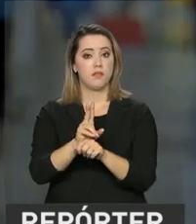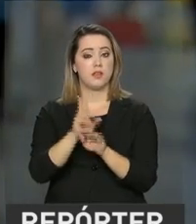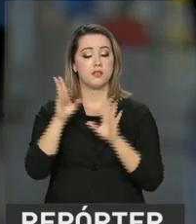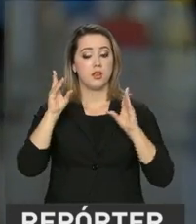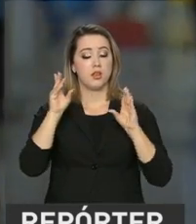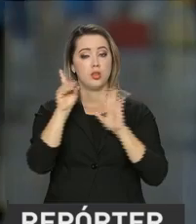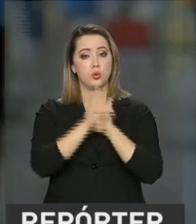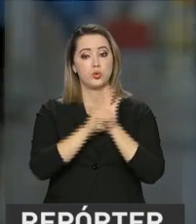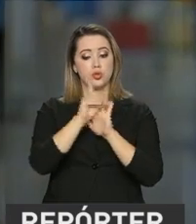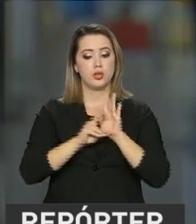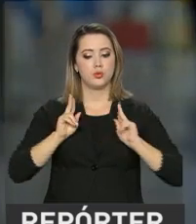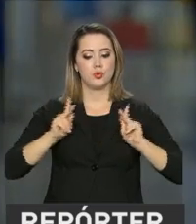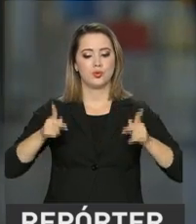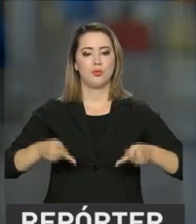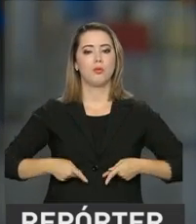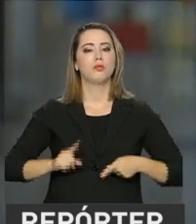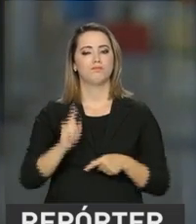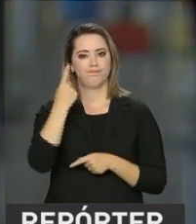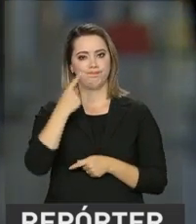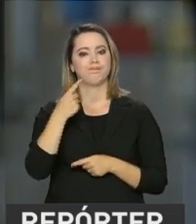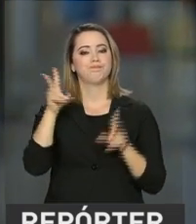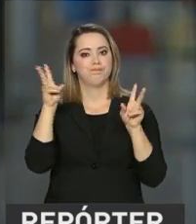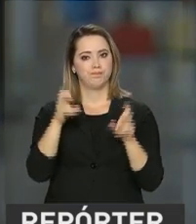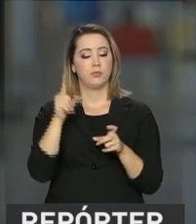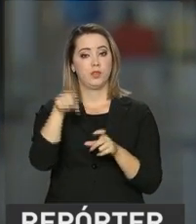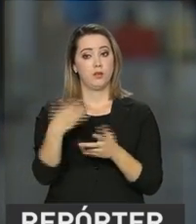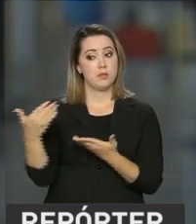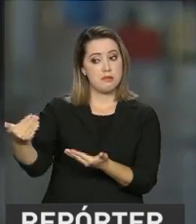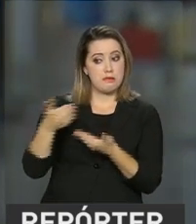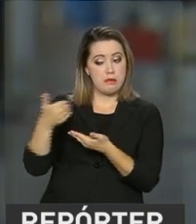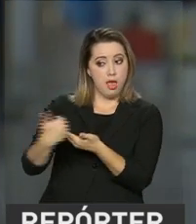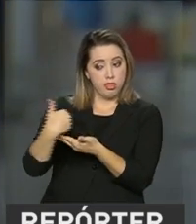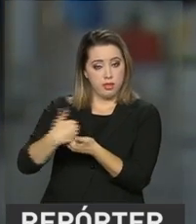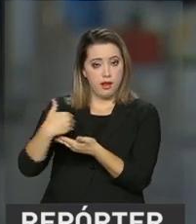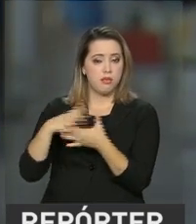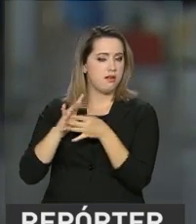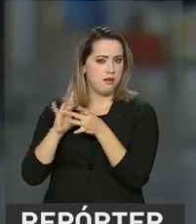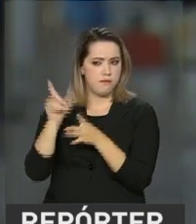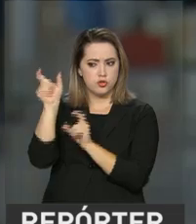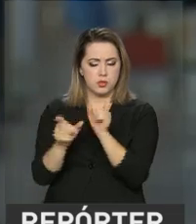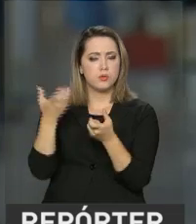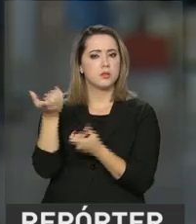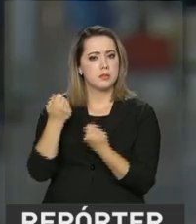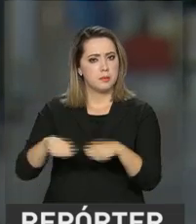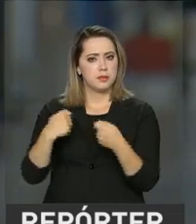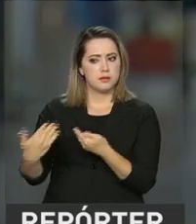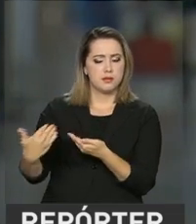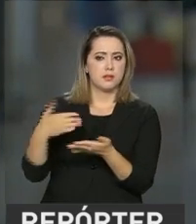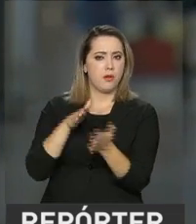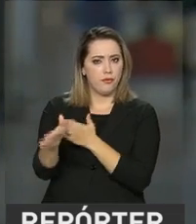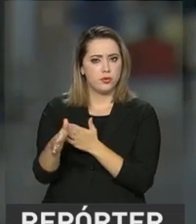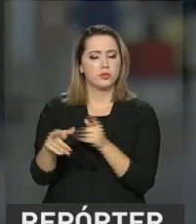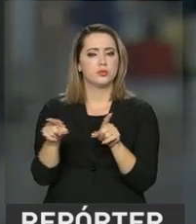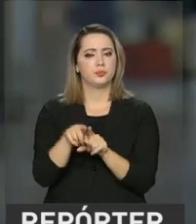a tradição de receber migrantes de todo o mundo credencia o país a discutir o tema com as nações mais afetadas pela